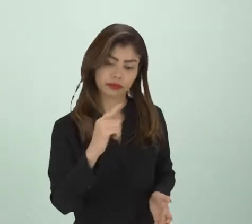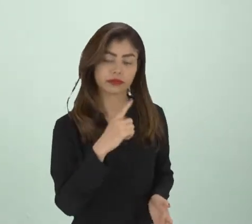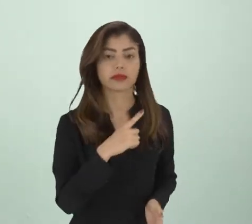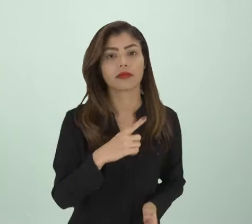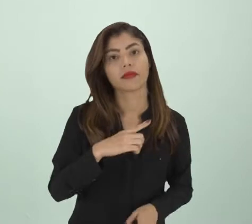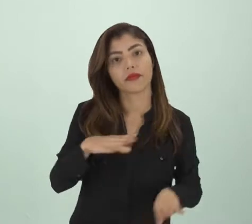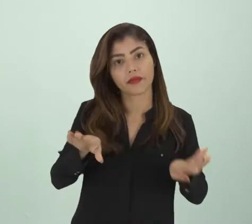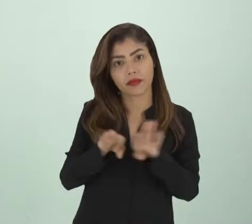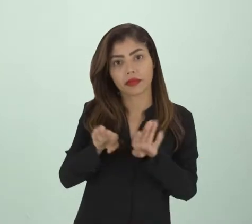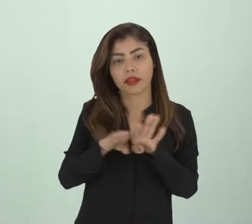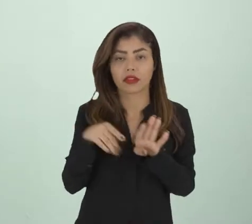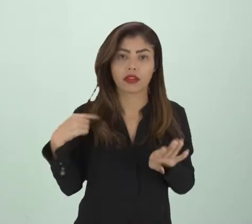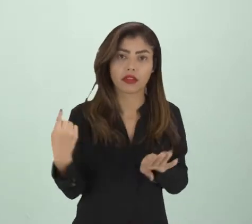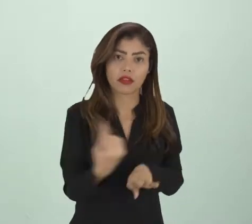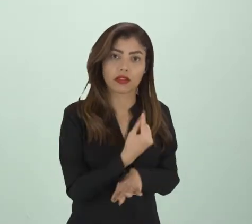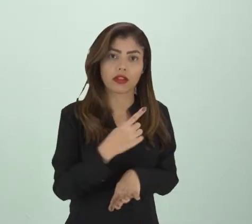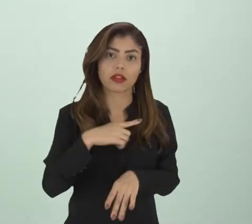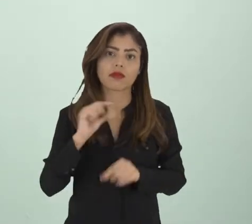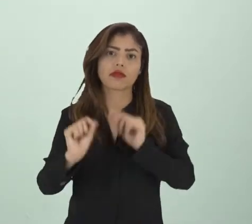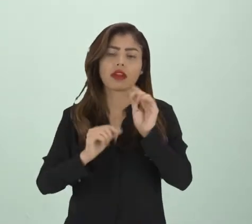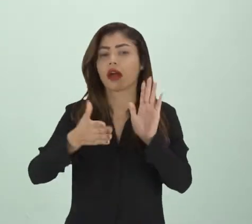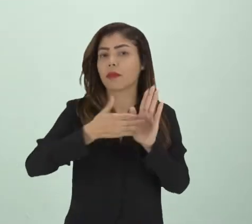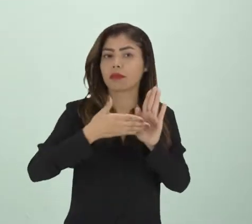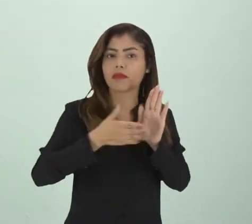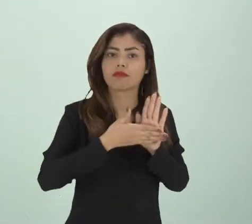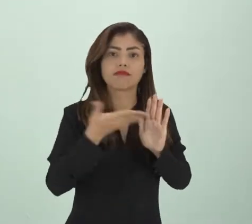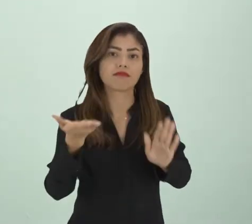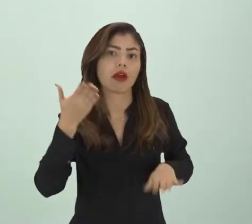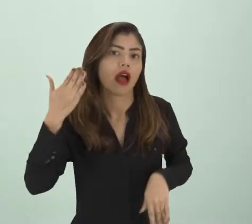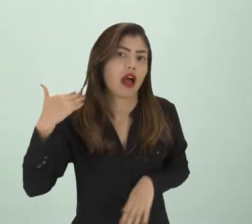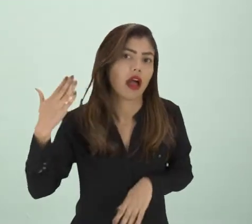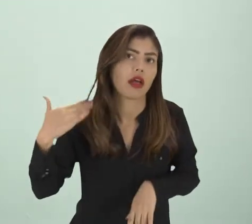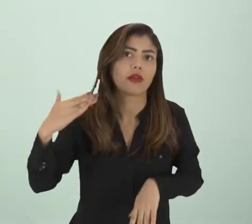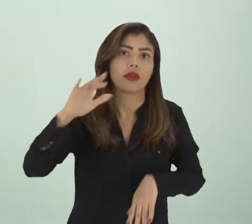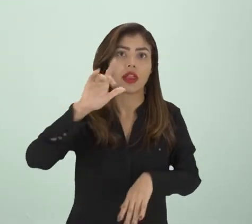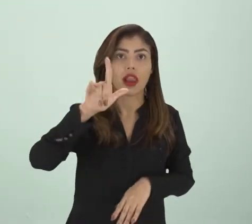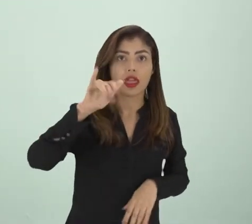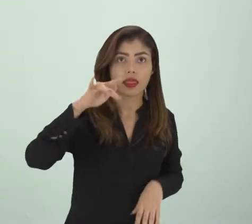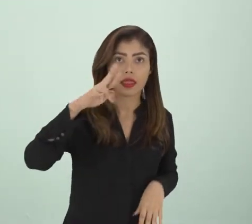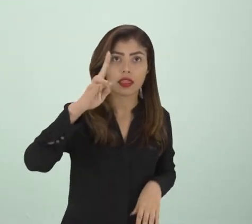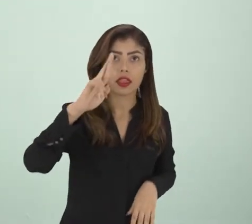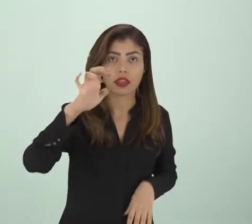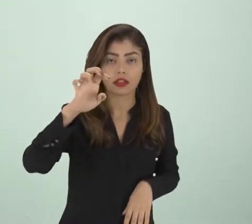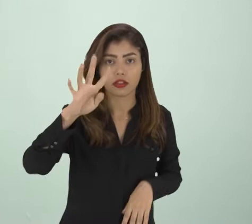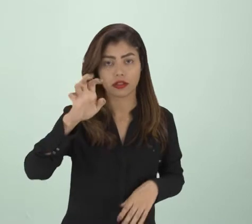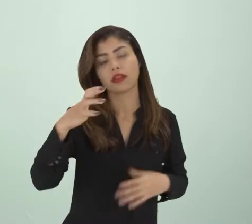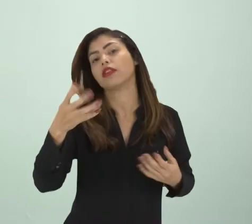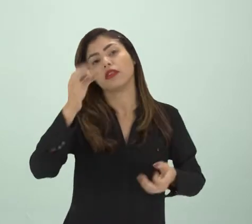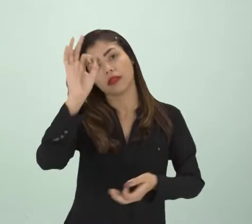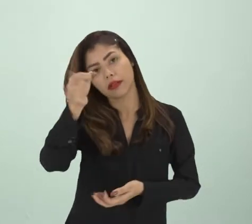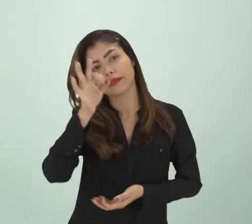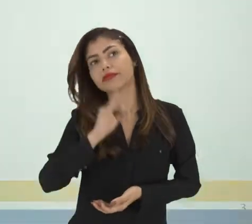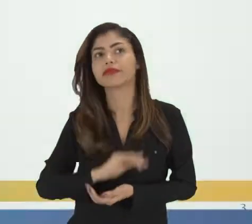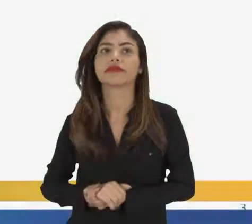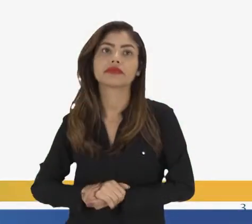isso acontece, nós temos a presença do calor latente. Certo,